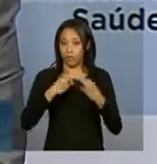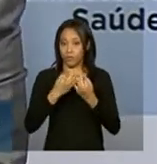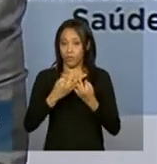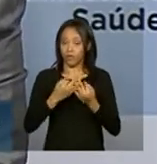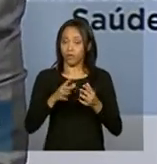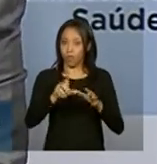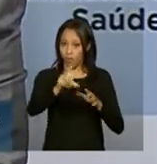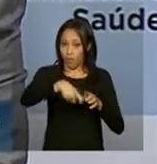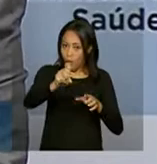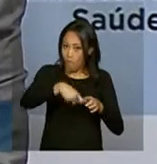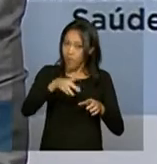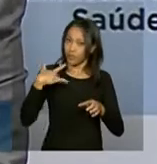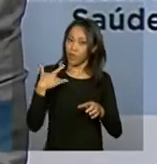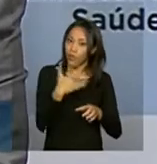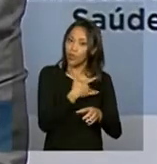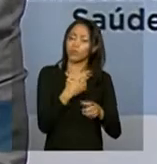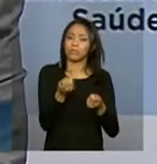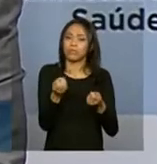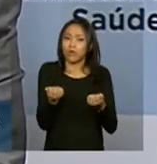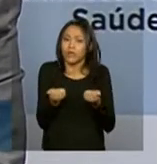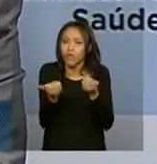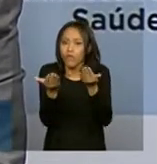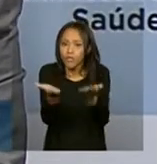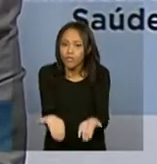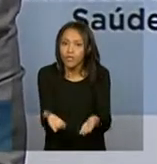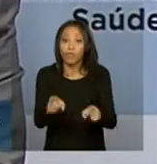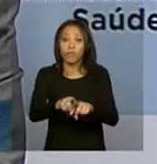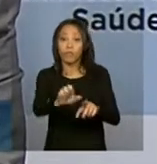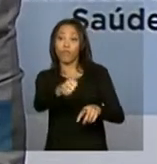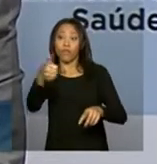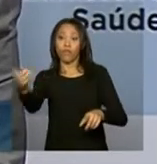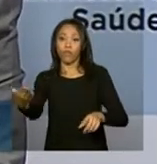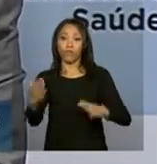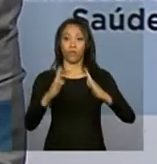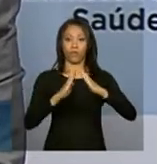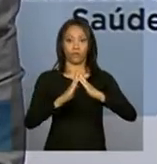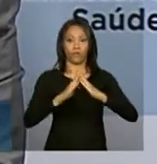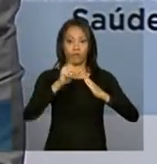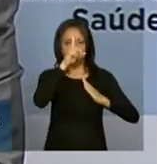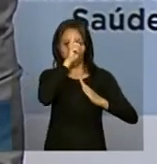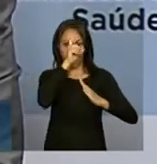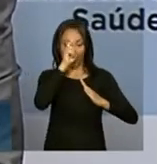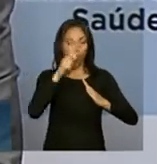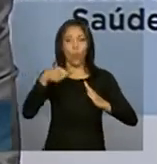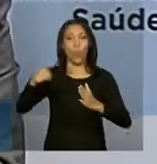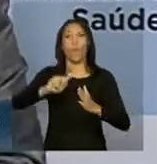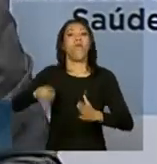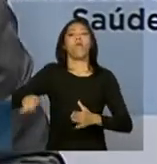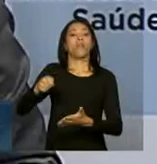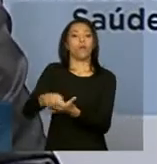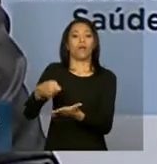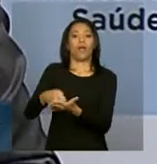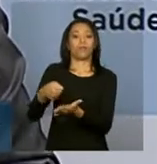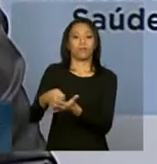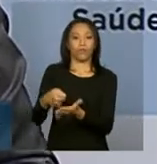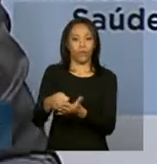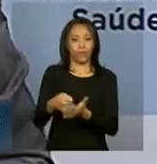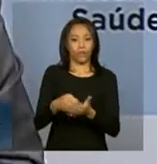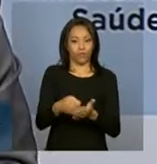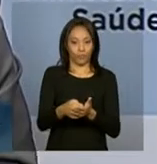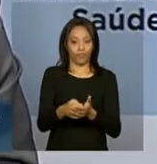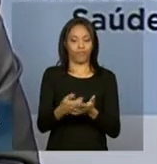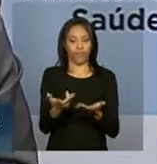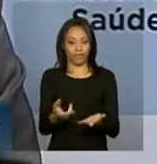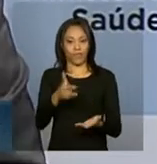integral, e aquilo que é feito de assistência farmacêutica fora do ambiente hospitalar, tradicionalmente não é obrigatório de cobertura dos planos de